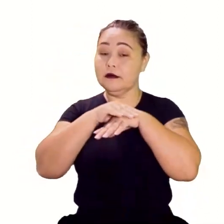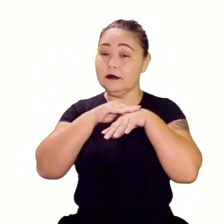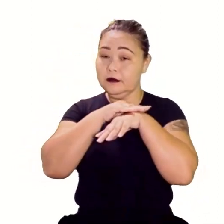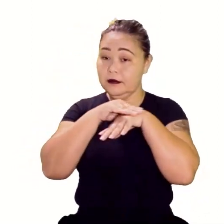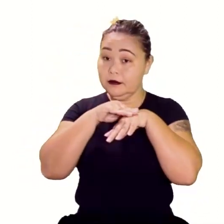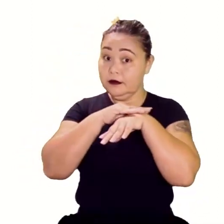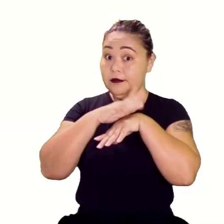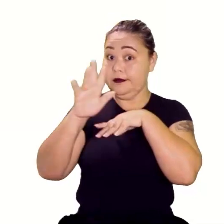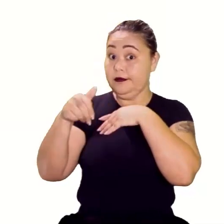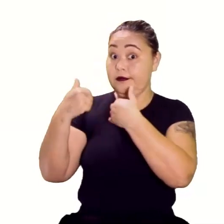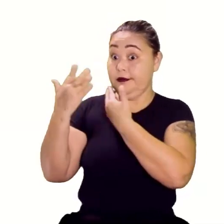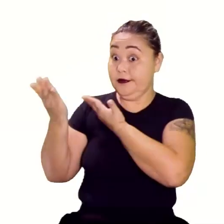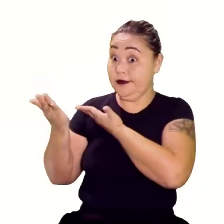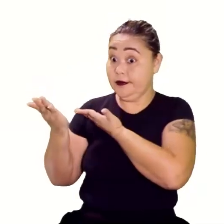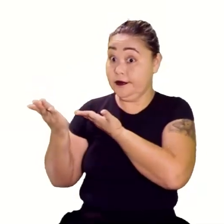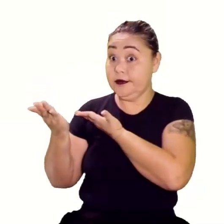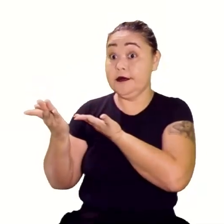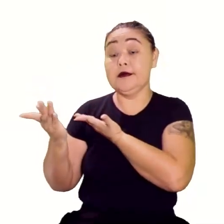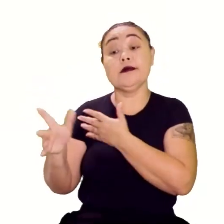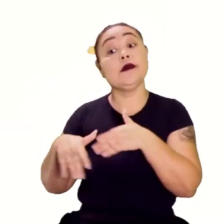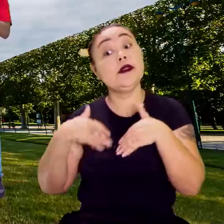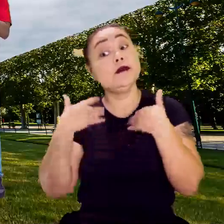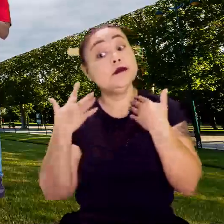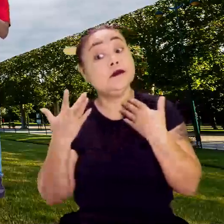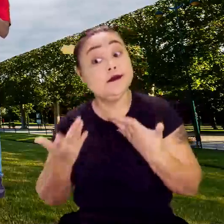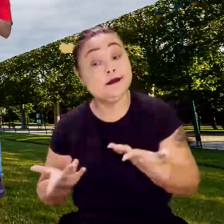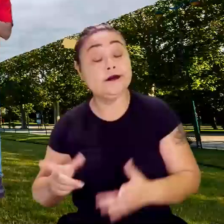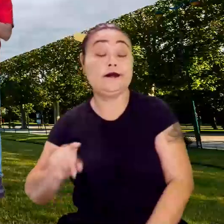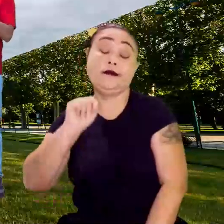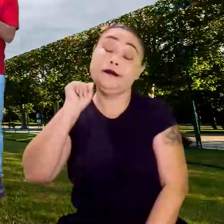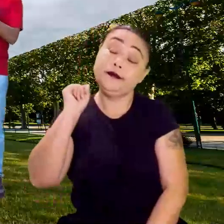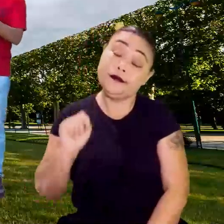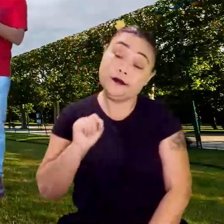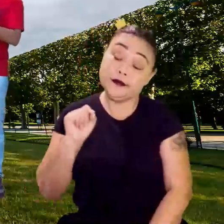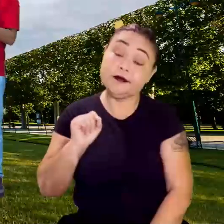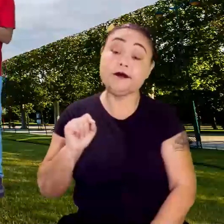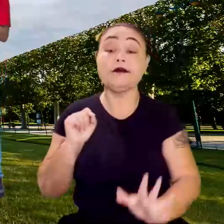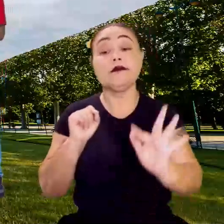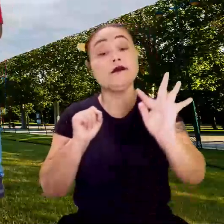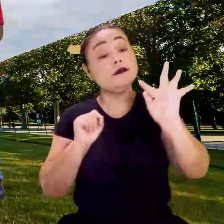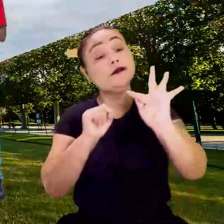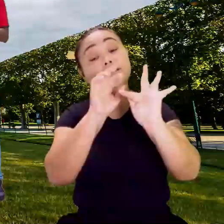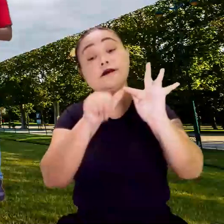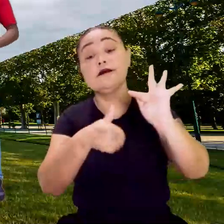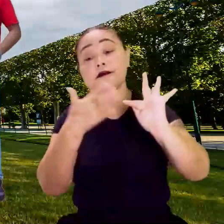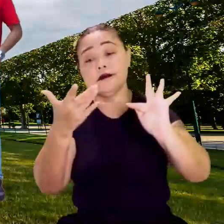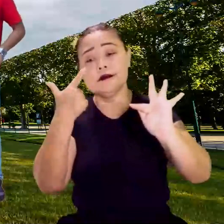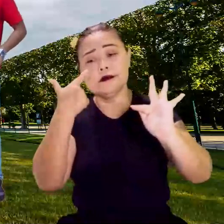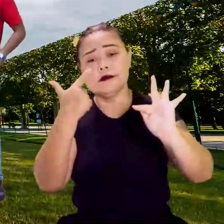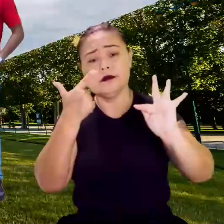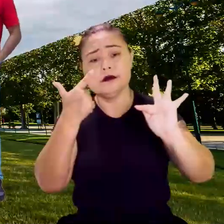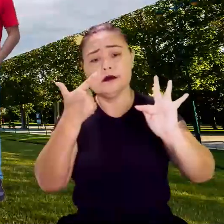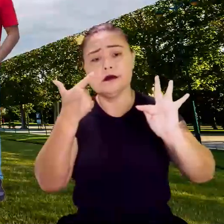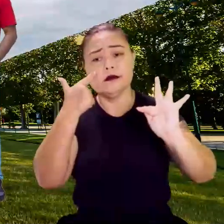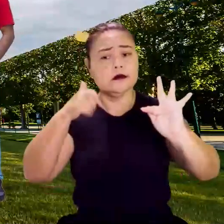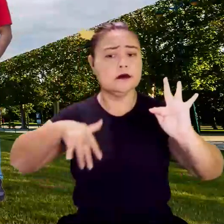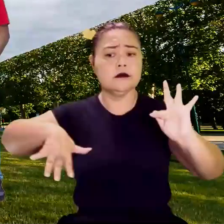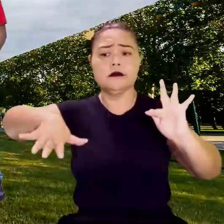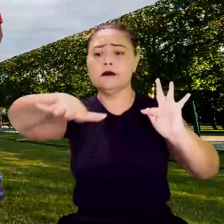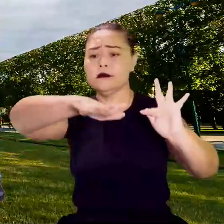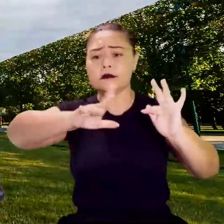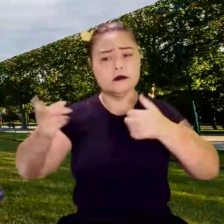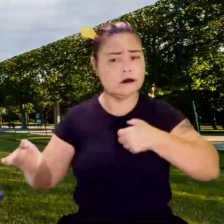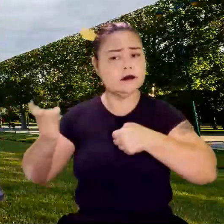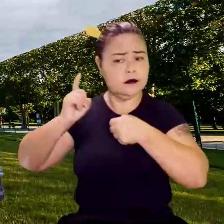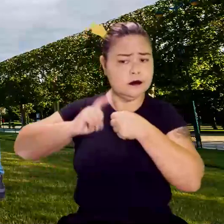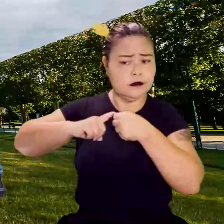um pouquinho sobre esse assunto, né? Afinal, galerinha, o que é a função logarítmica? Dá para a gente ir lá no nosso cenário?